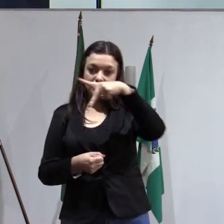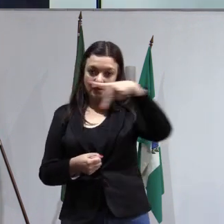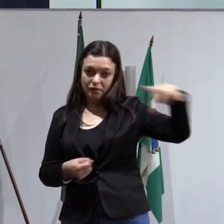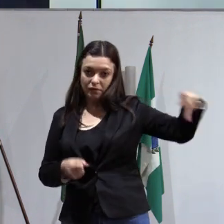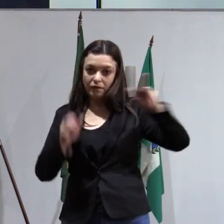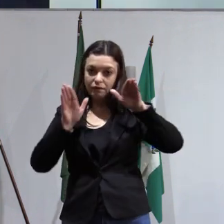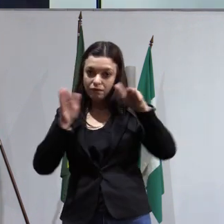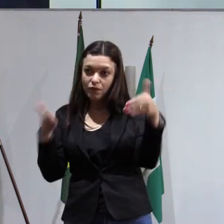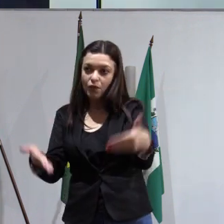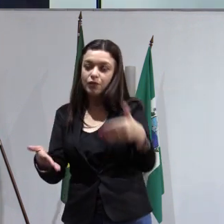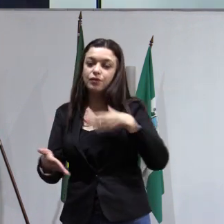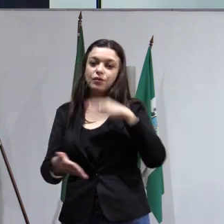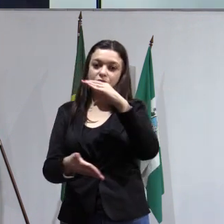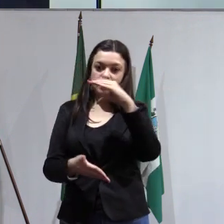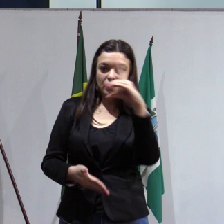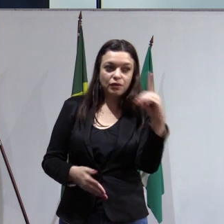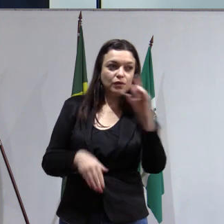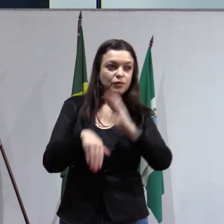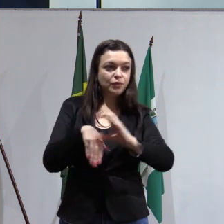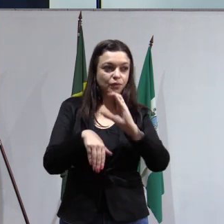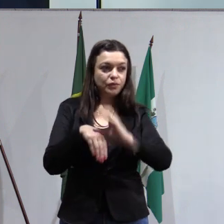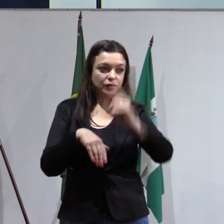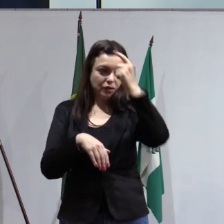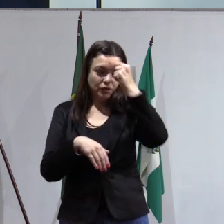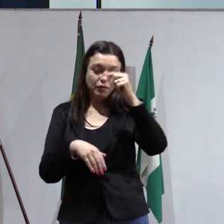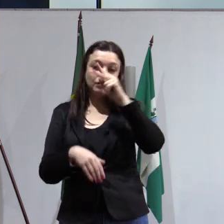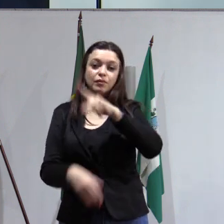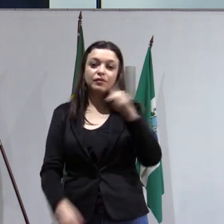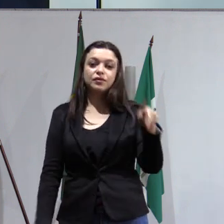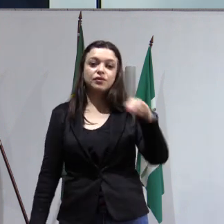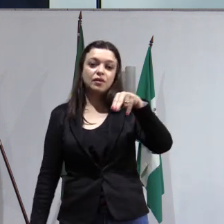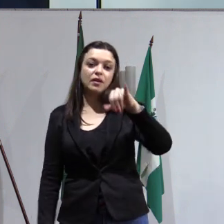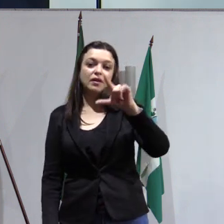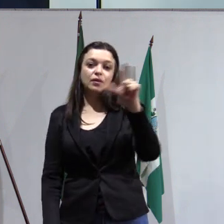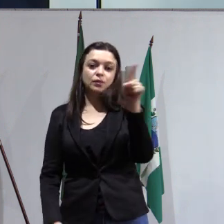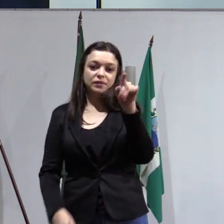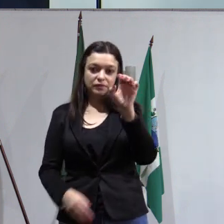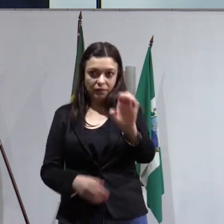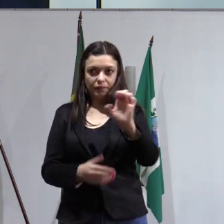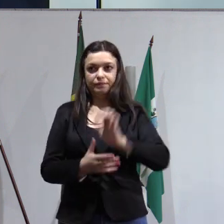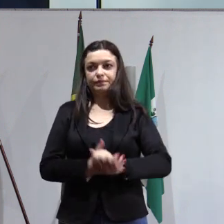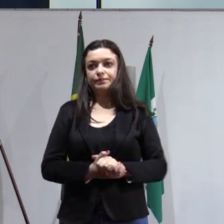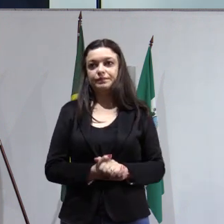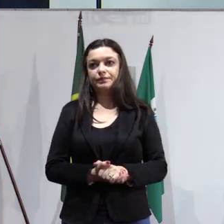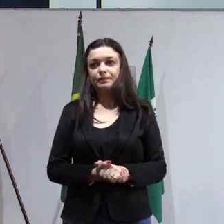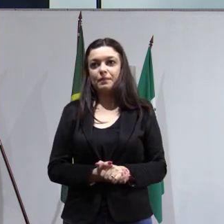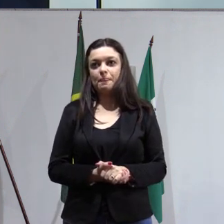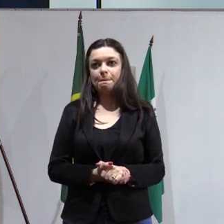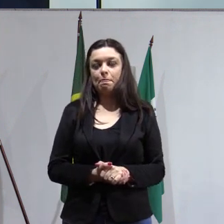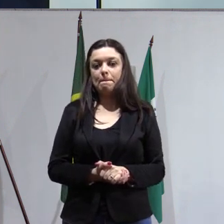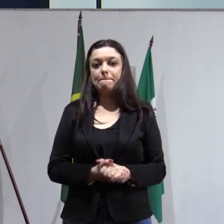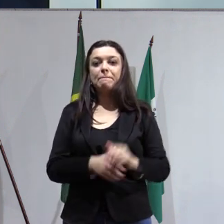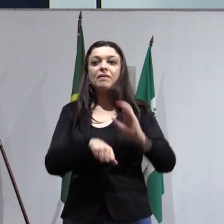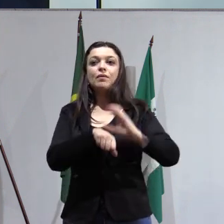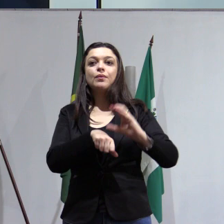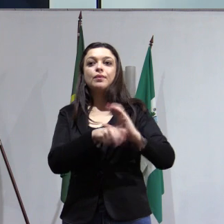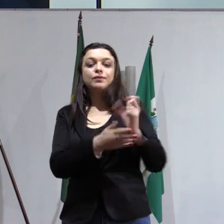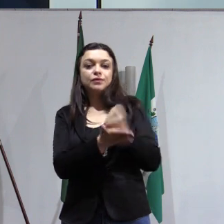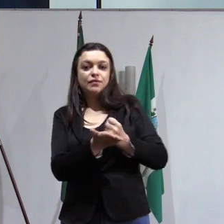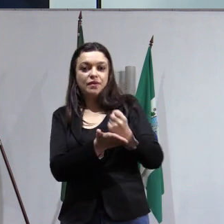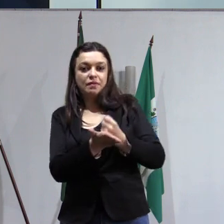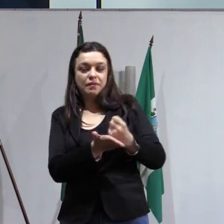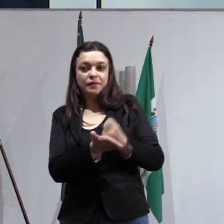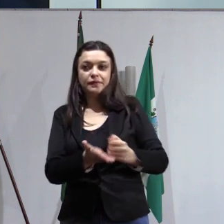dos Cursos de Graduação, professora Nilce Nazareno da Fonte, do curso de Farmácia.